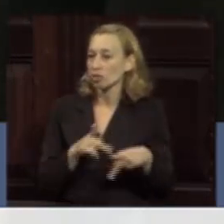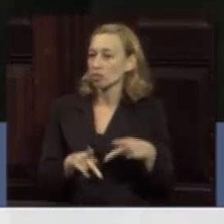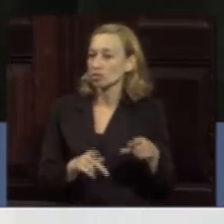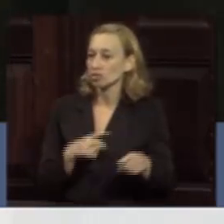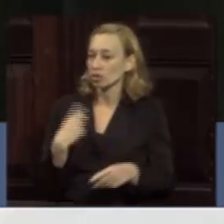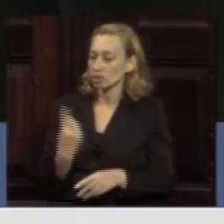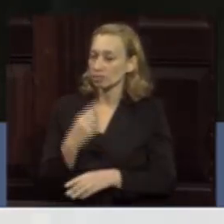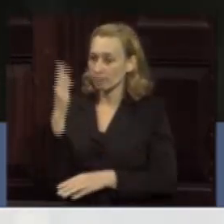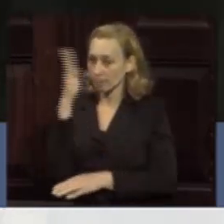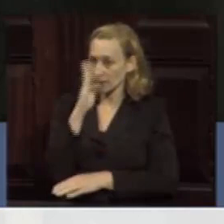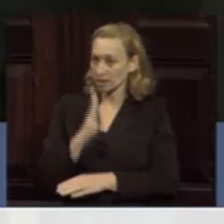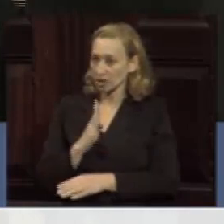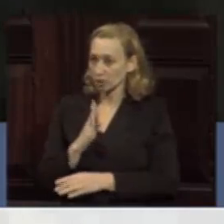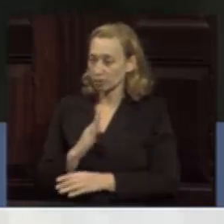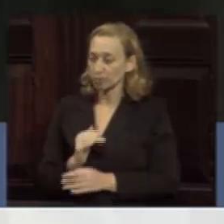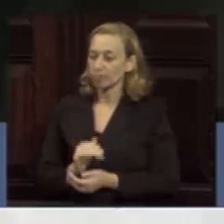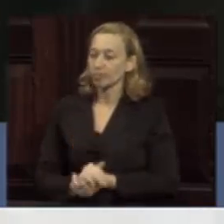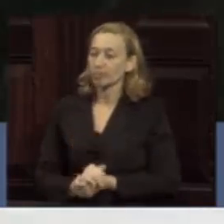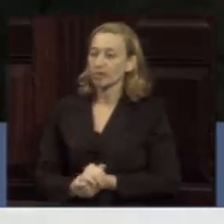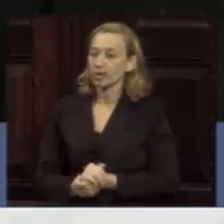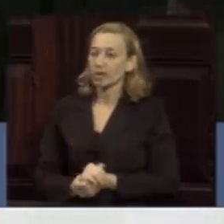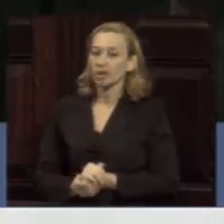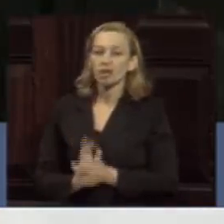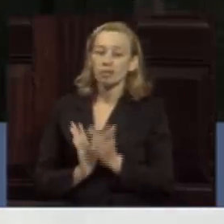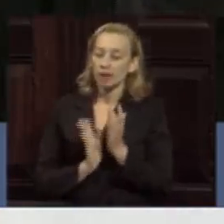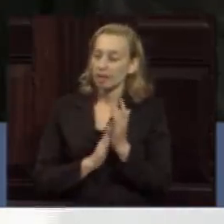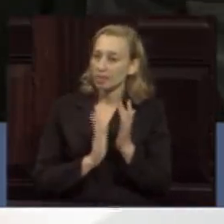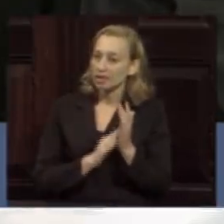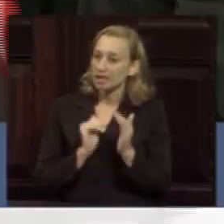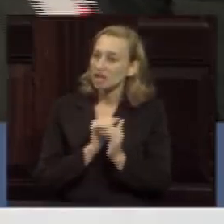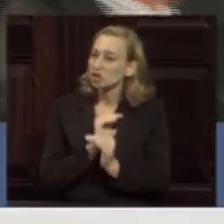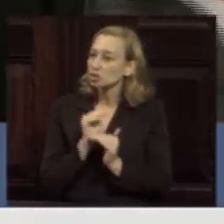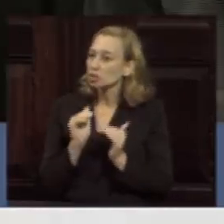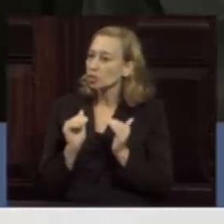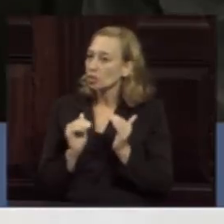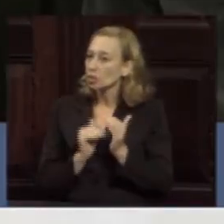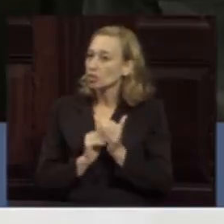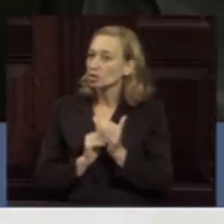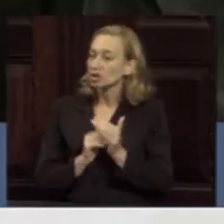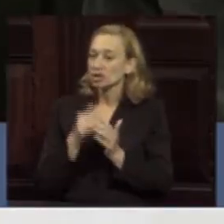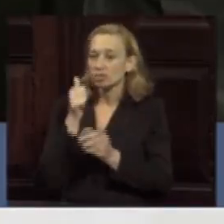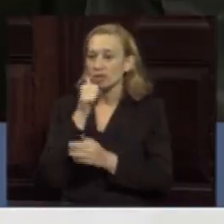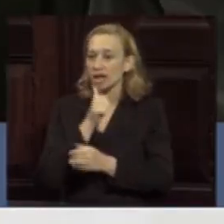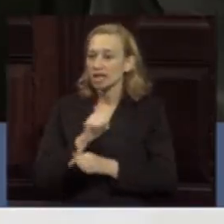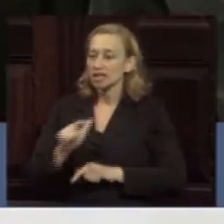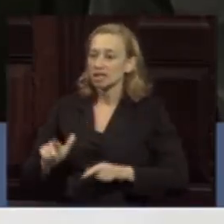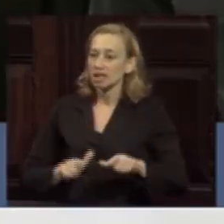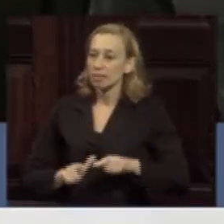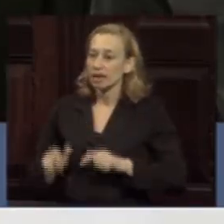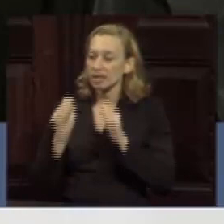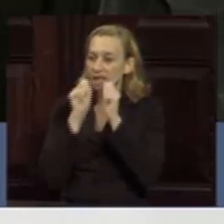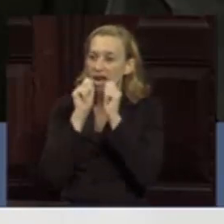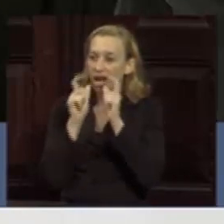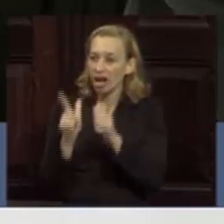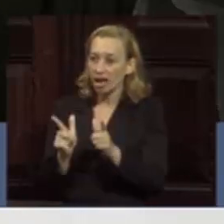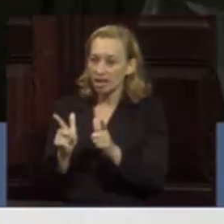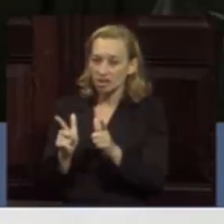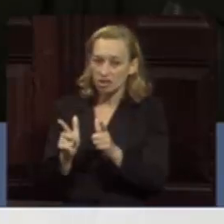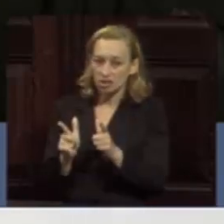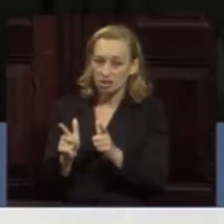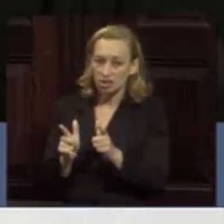país. Terceiro, parabenizar todas as funcionárias, assessoras, e